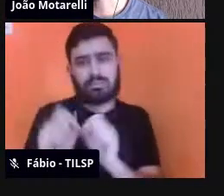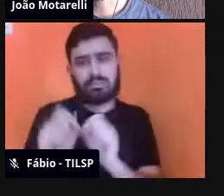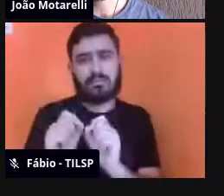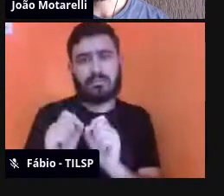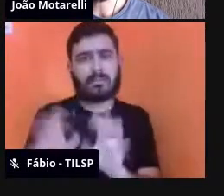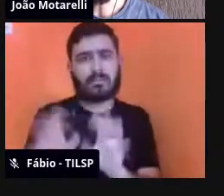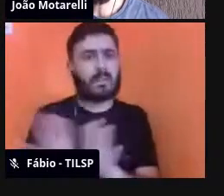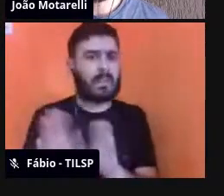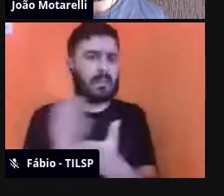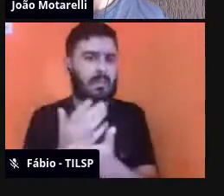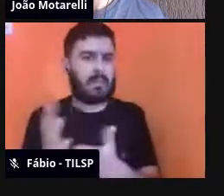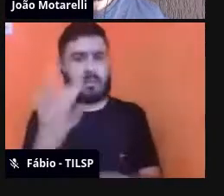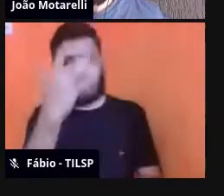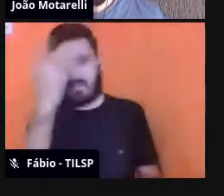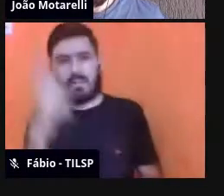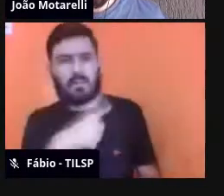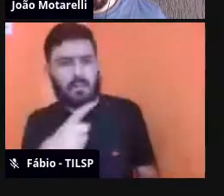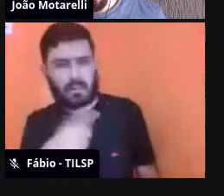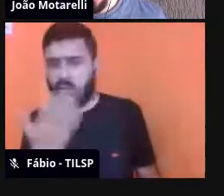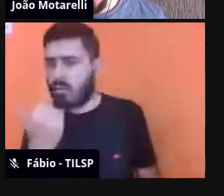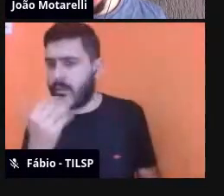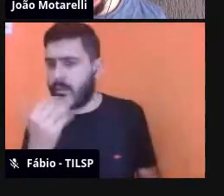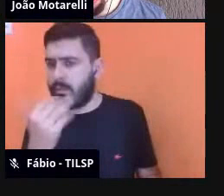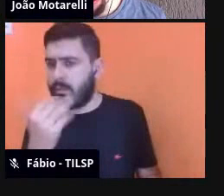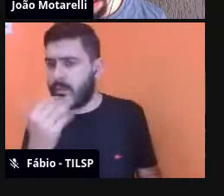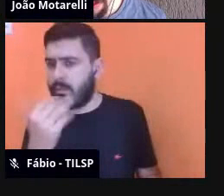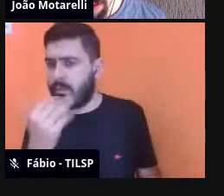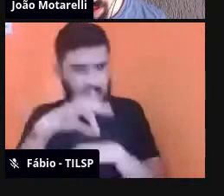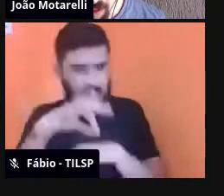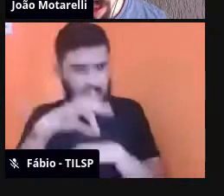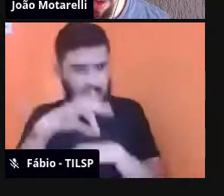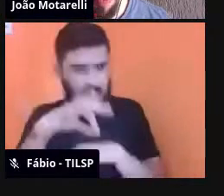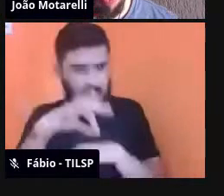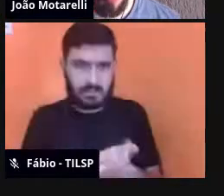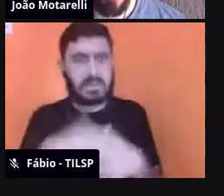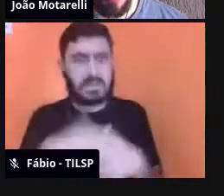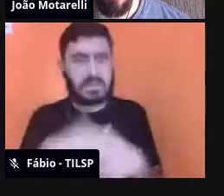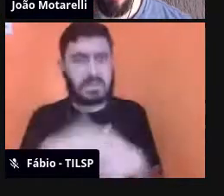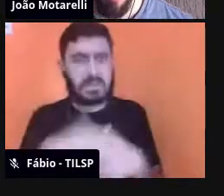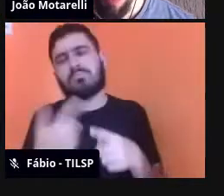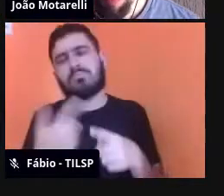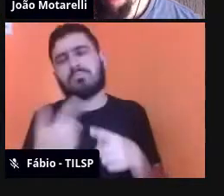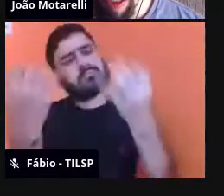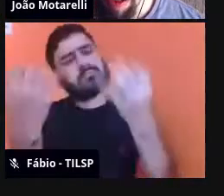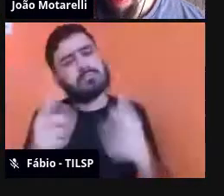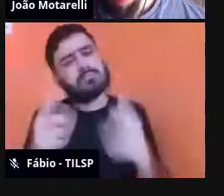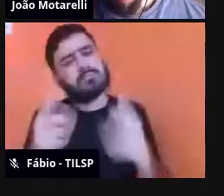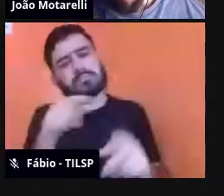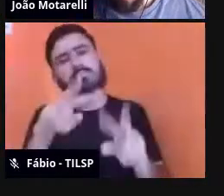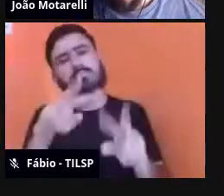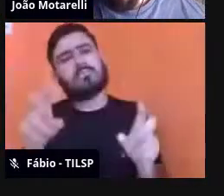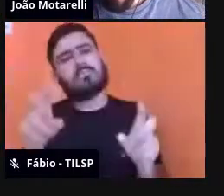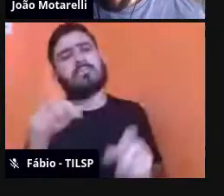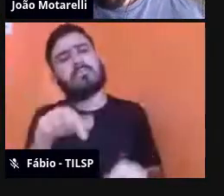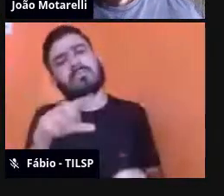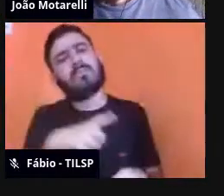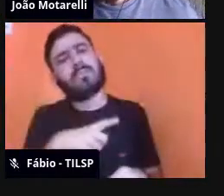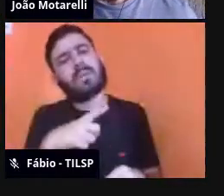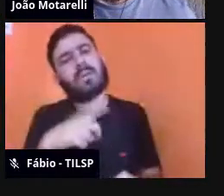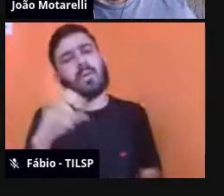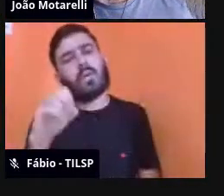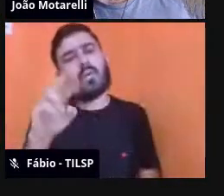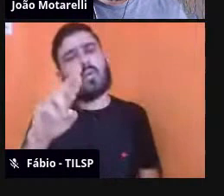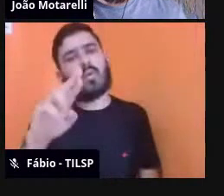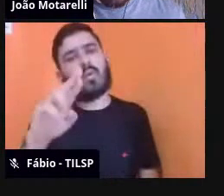carne. E o porquê que eu estou comentando isso com vocês sobre a ortorexia e o vegetarianismo? Bem, não é que